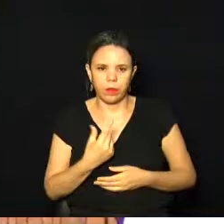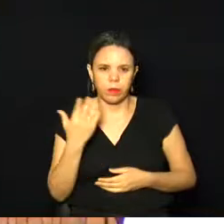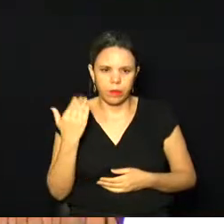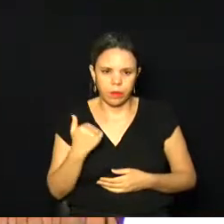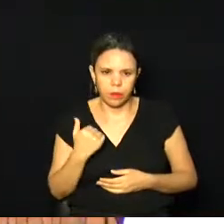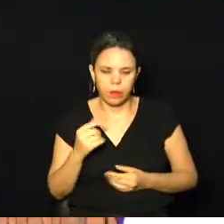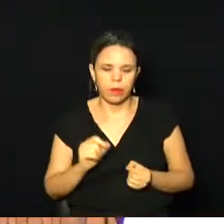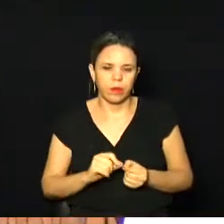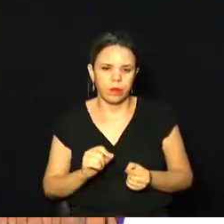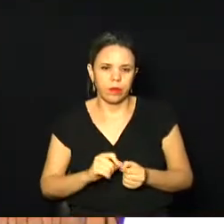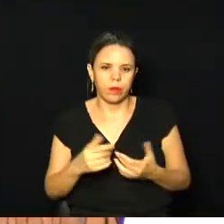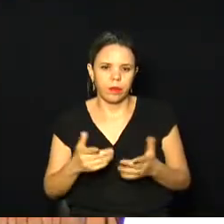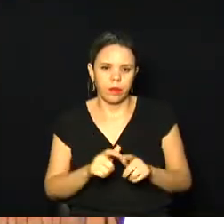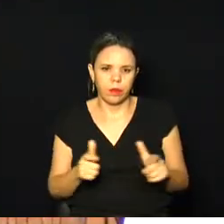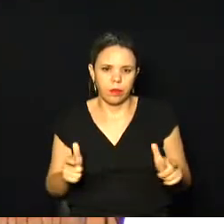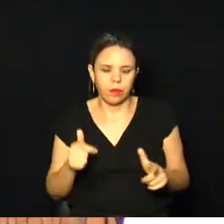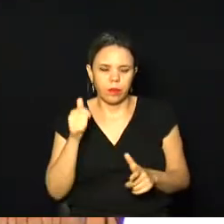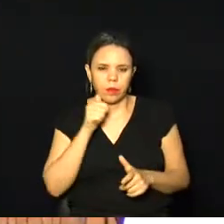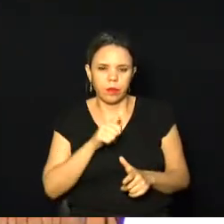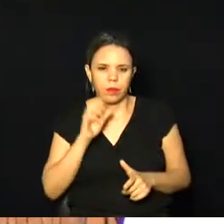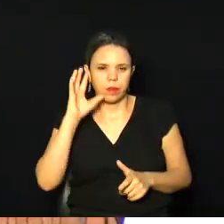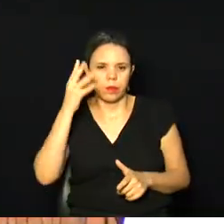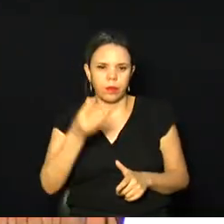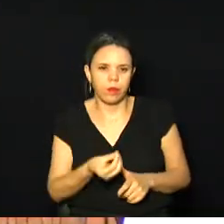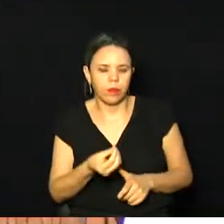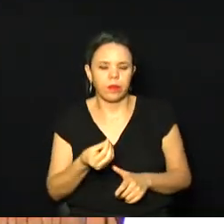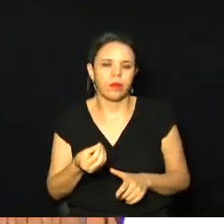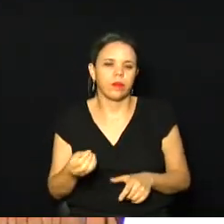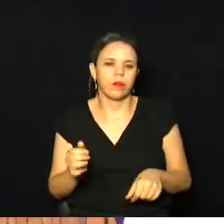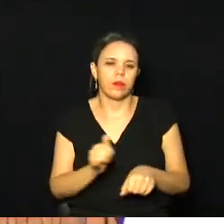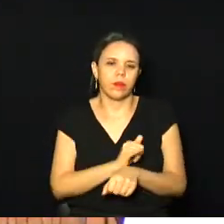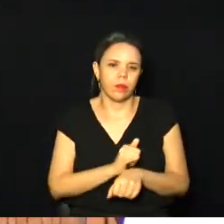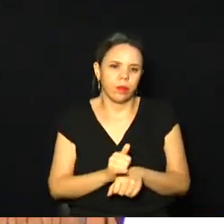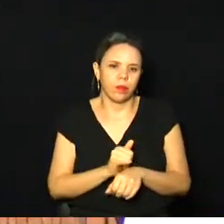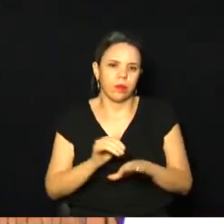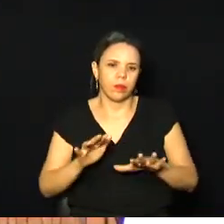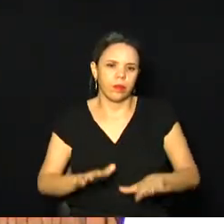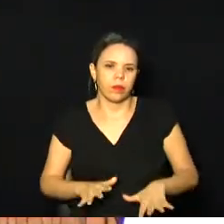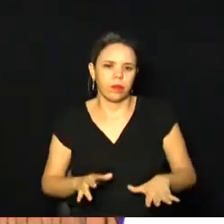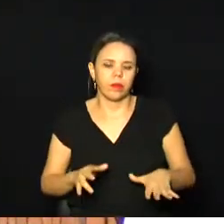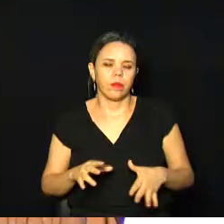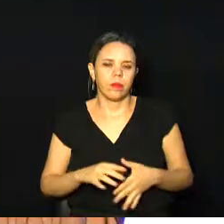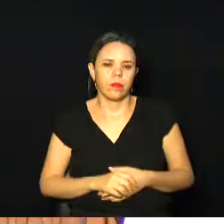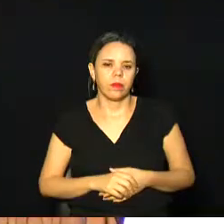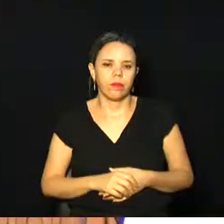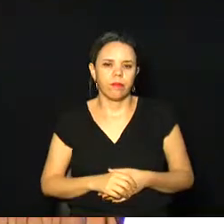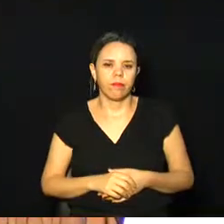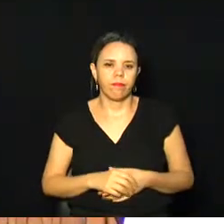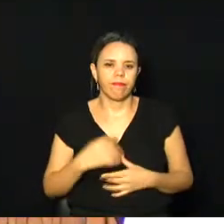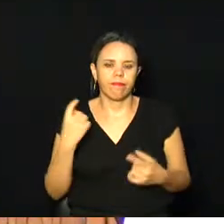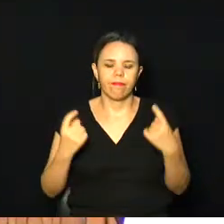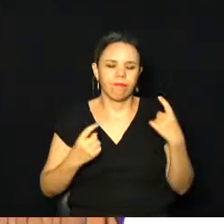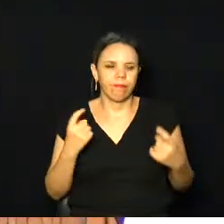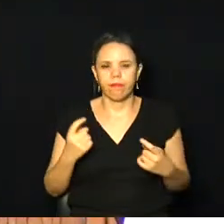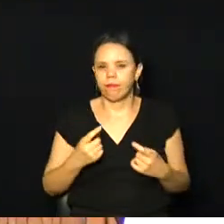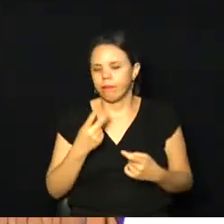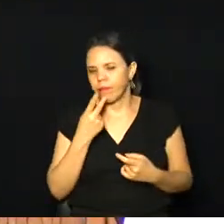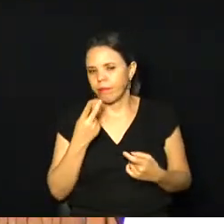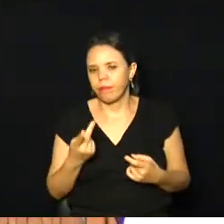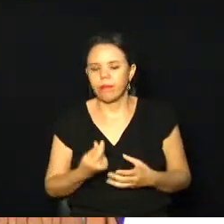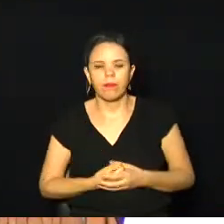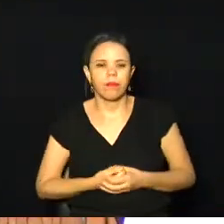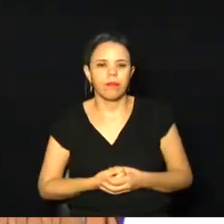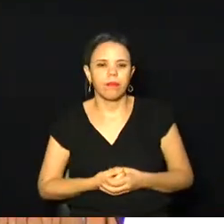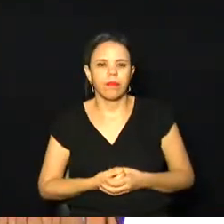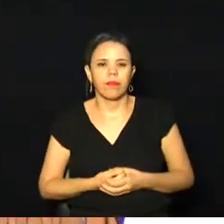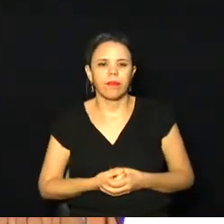sabemos o que tem que ser feito, a maioria delas entendem os caminhos, mas ficam tão presas nesse círculo que a doutora colocou, nesse